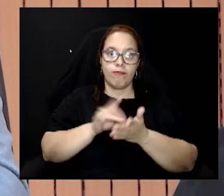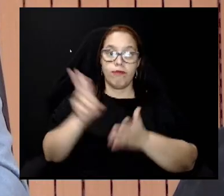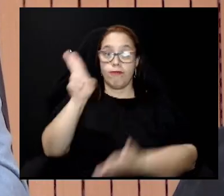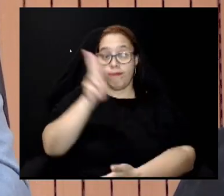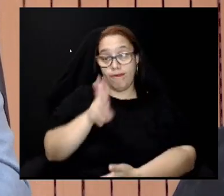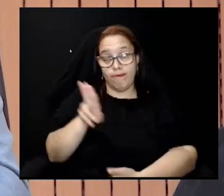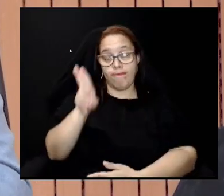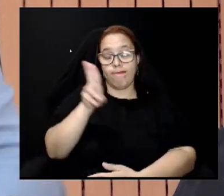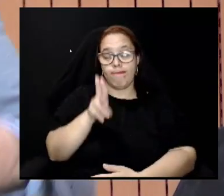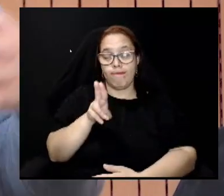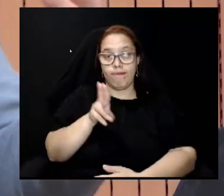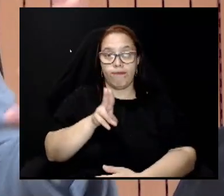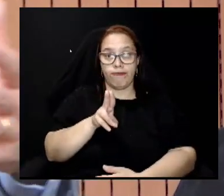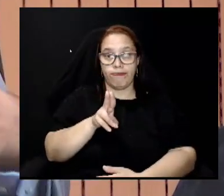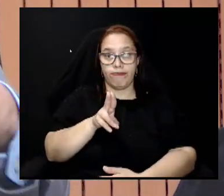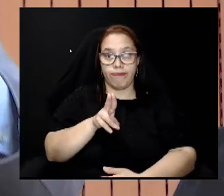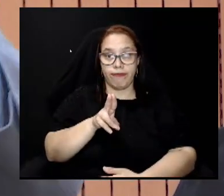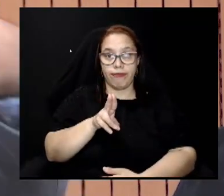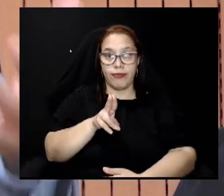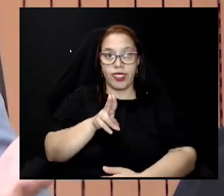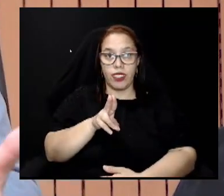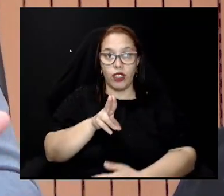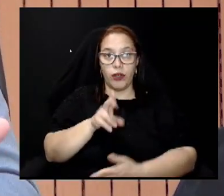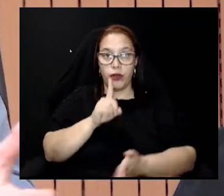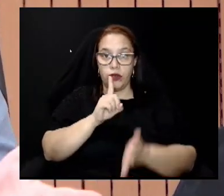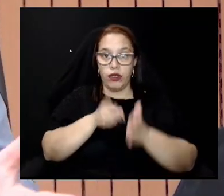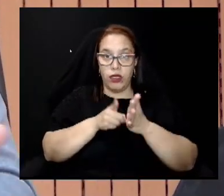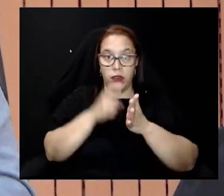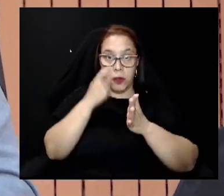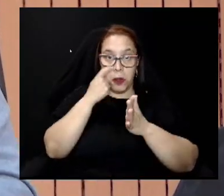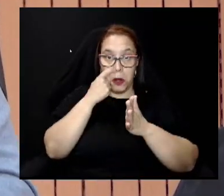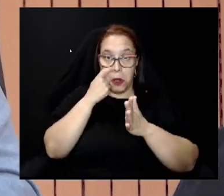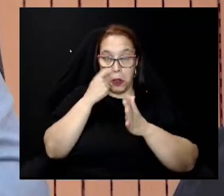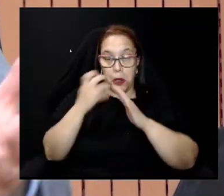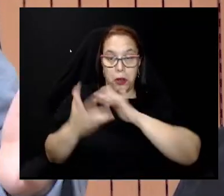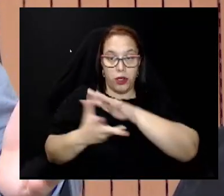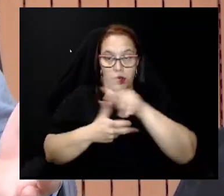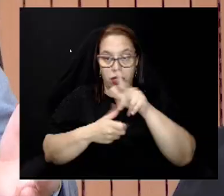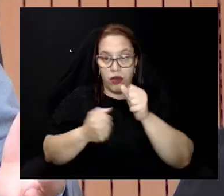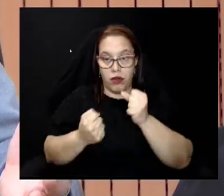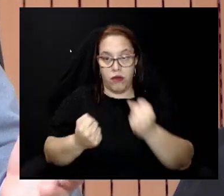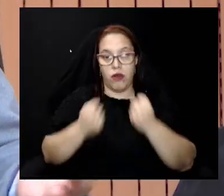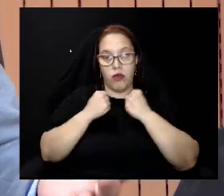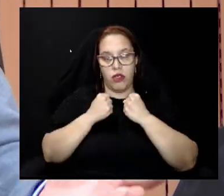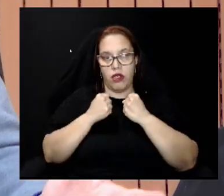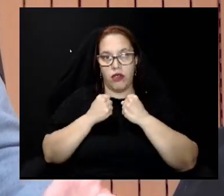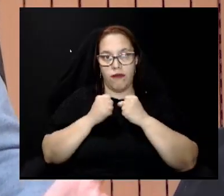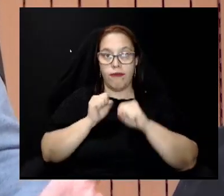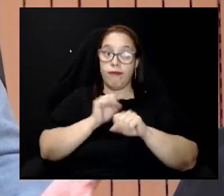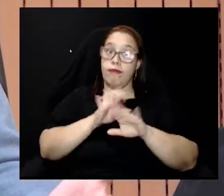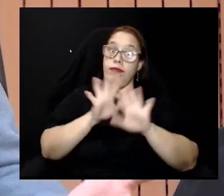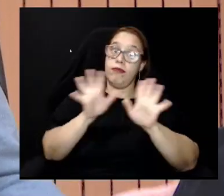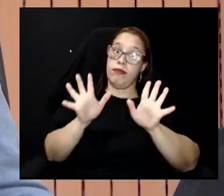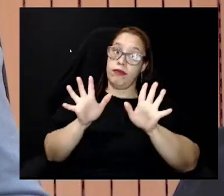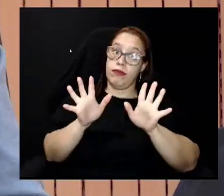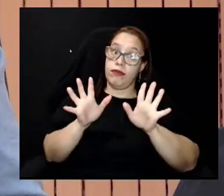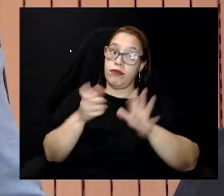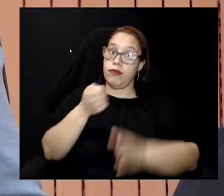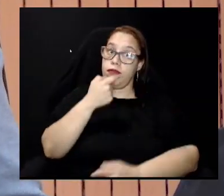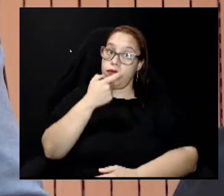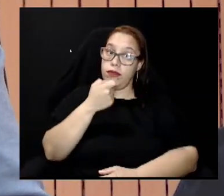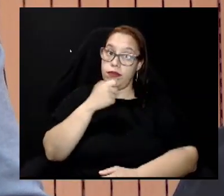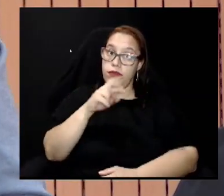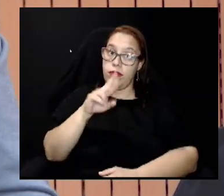digamos assim, agnóstico, né, para uso universal para proteção. Né? E, claro, é um remédio, Rodrigo, com efeitos